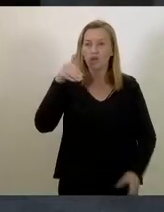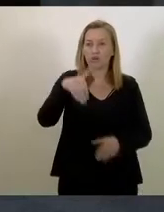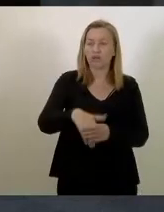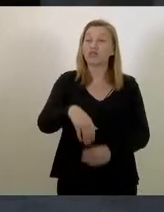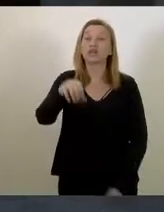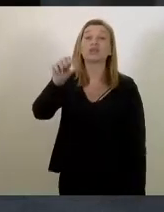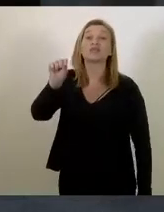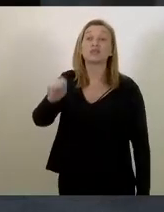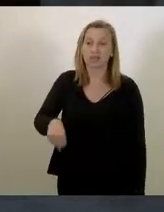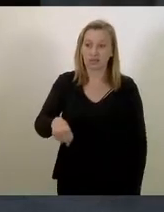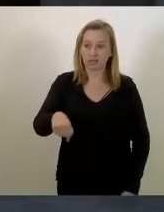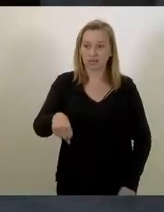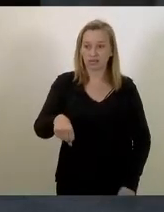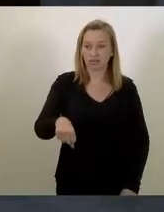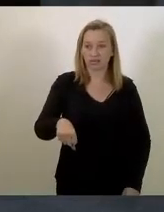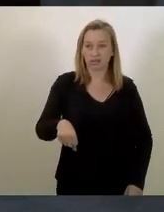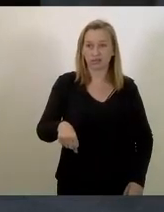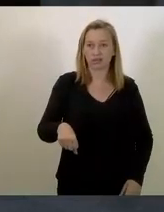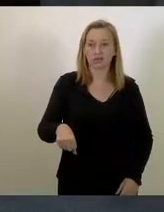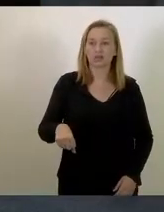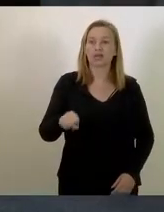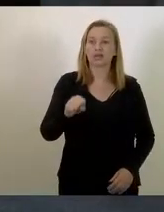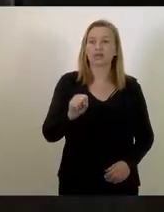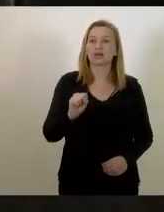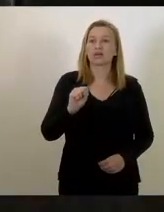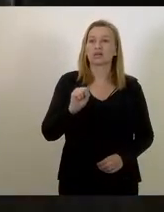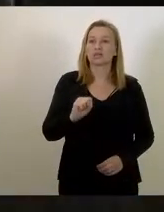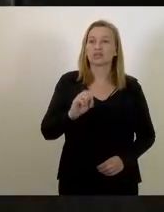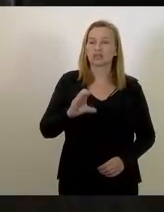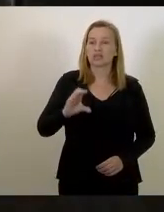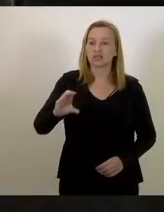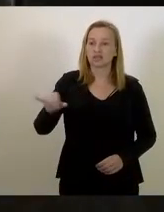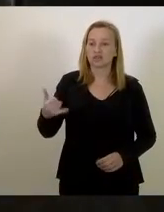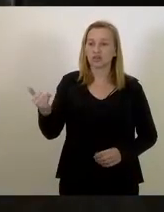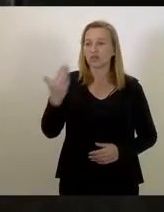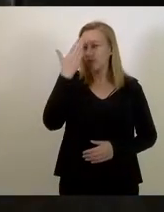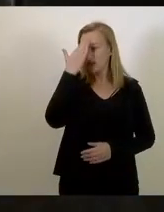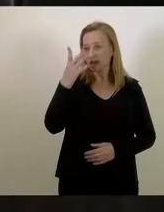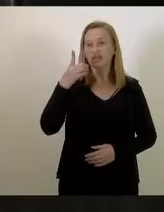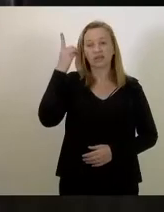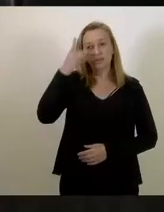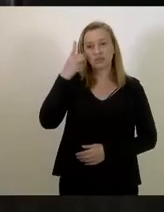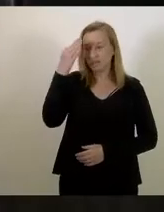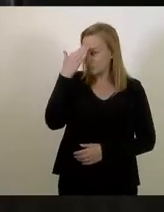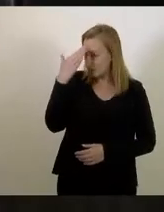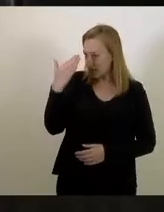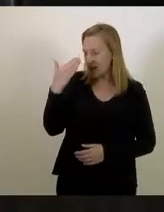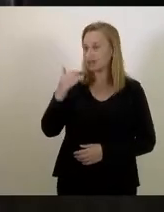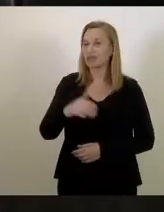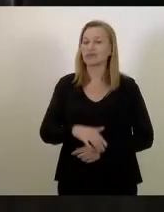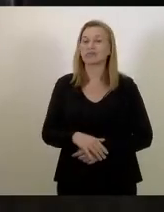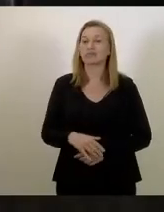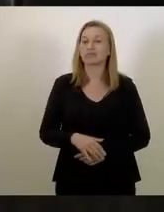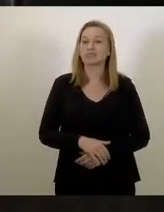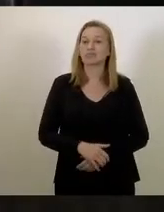sim com a CCJ obrigado deputado obrigado pelos elogios